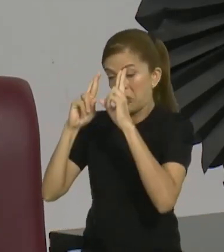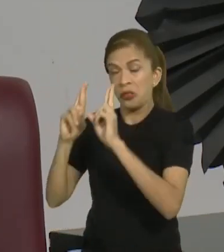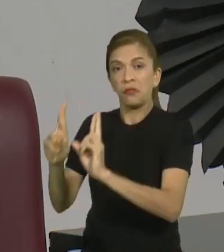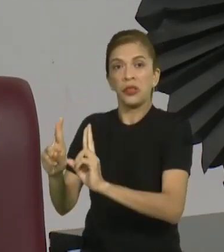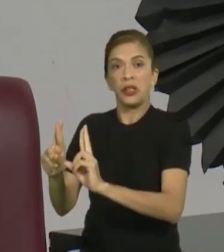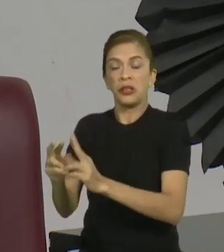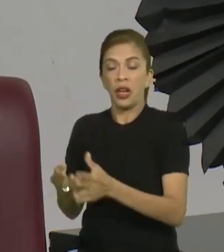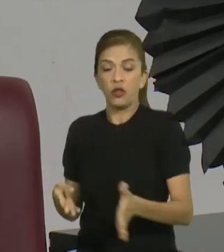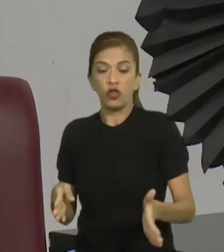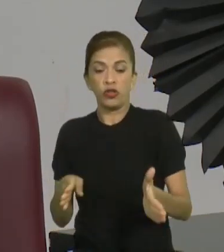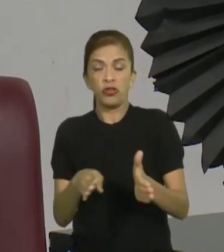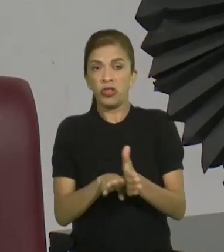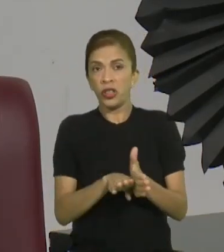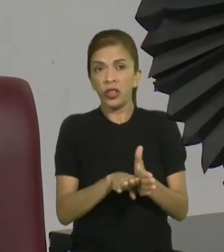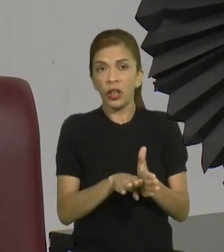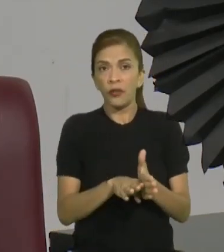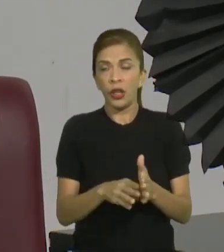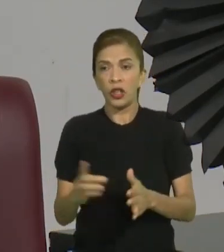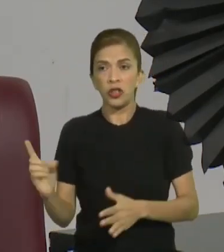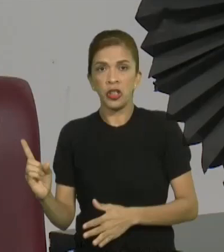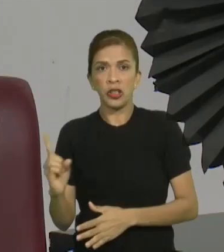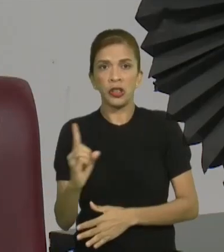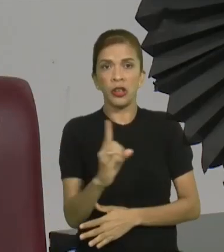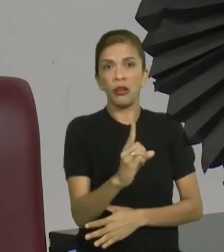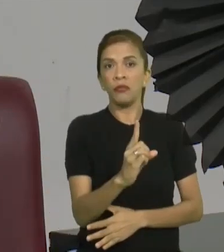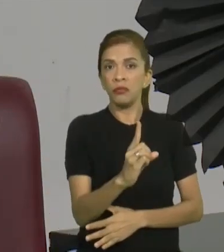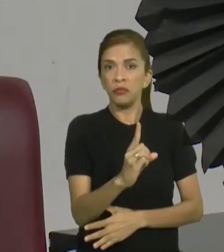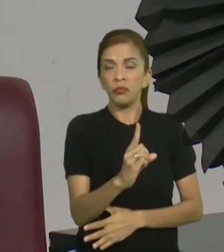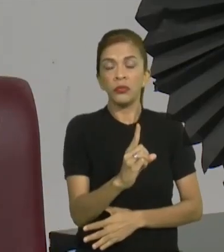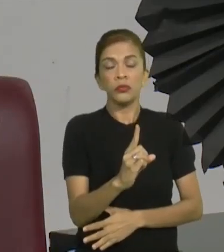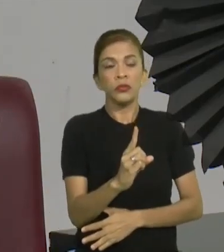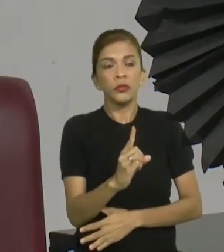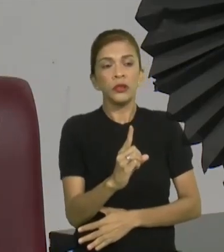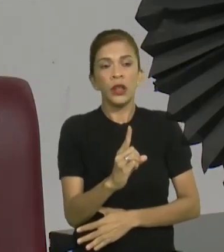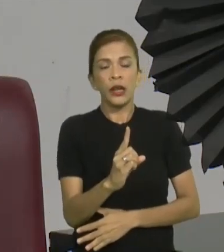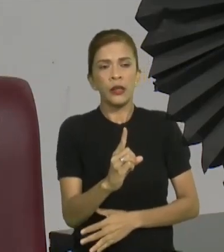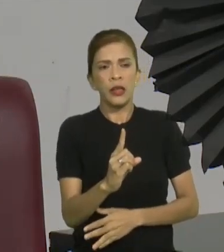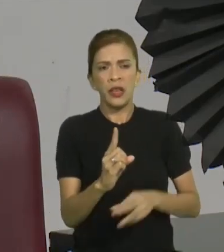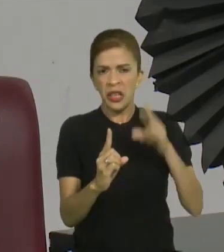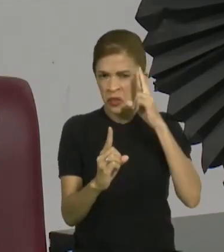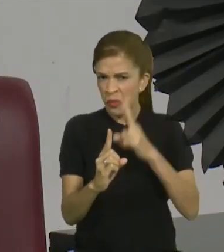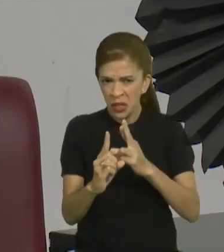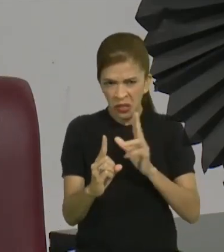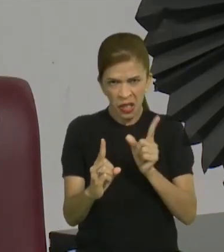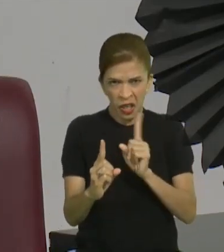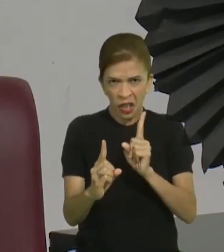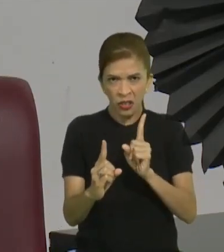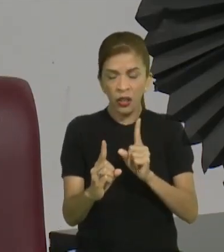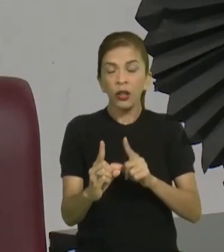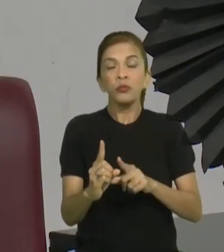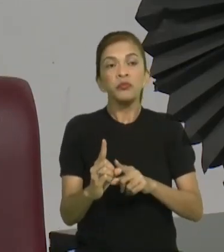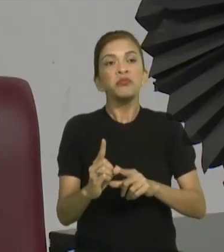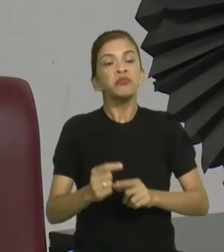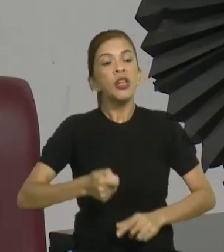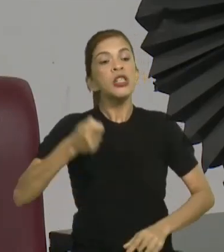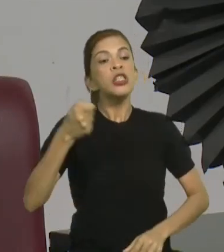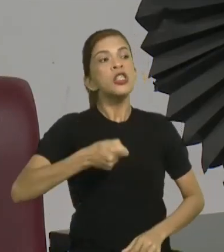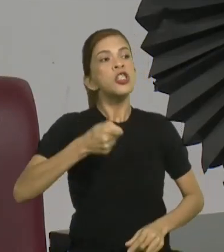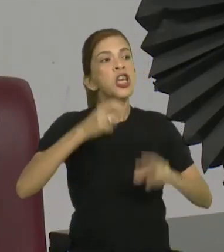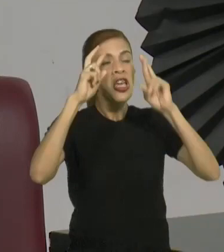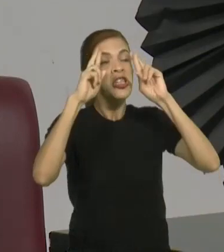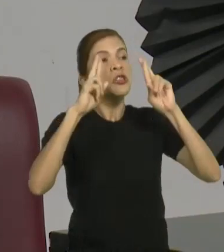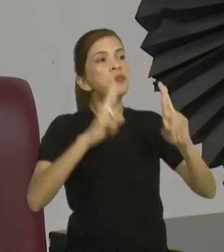chegava, quando não respeitava, ela fazia-se ser respeitada. Ela não